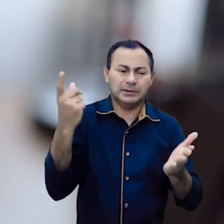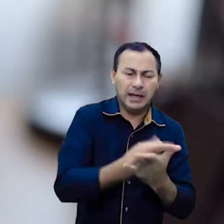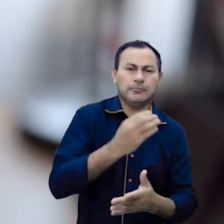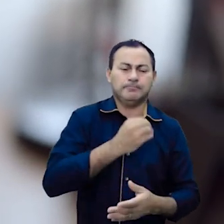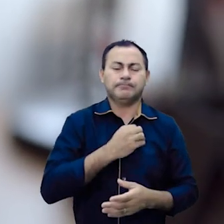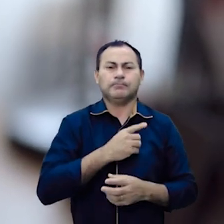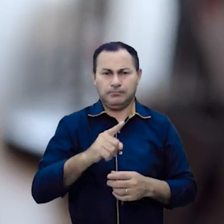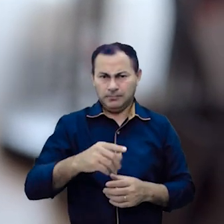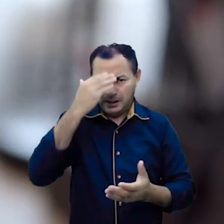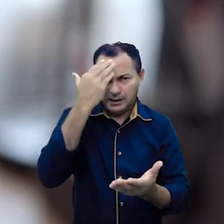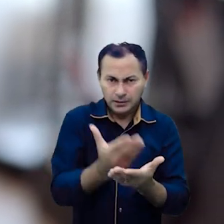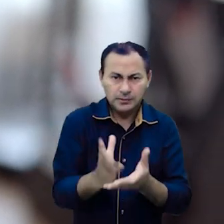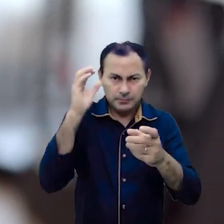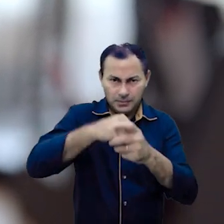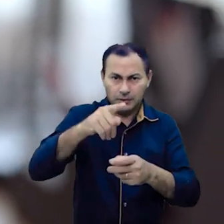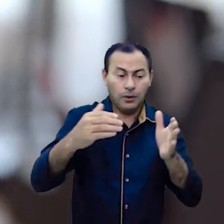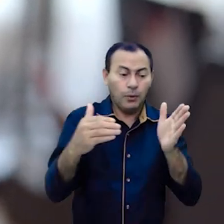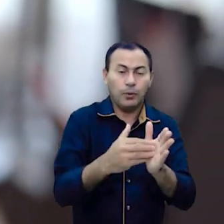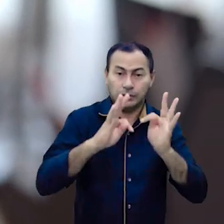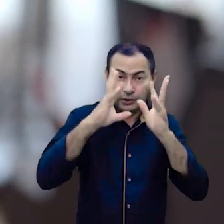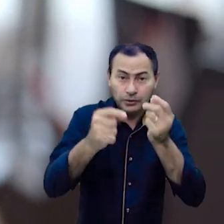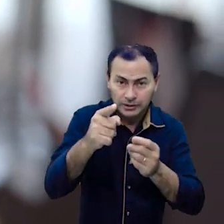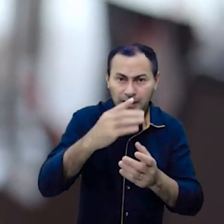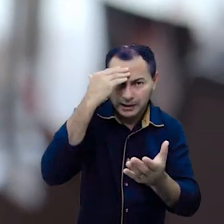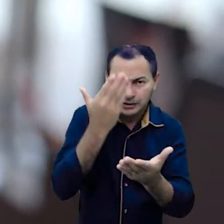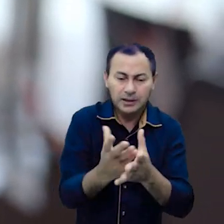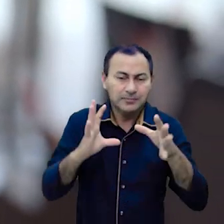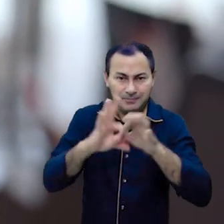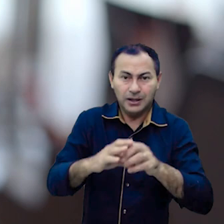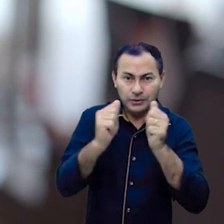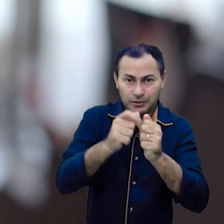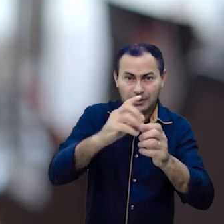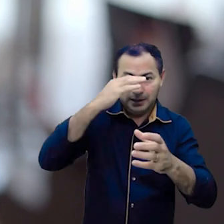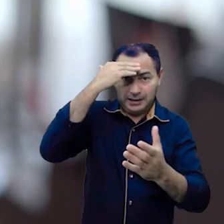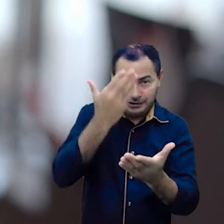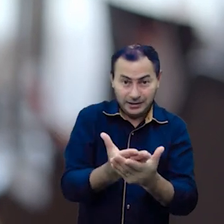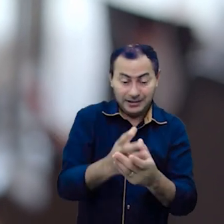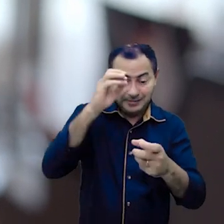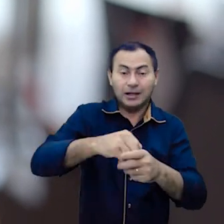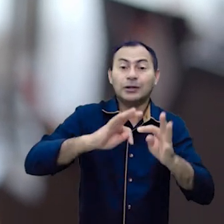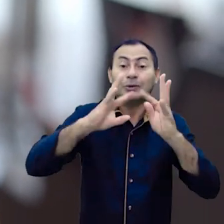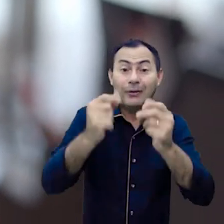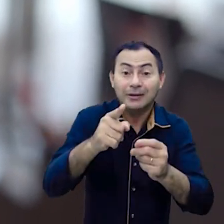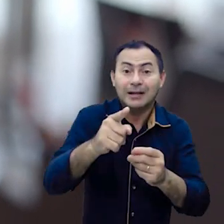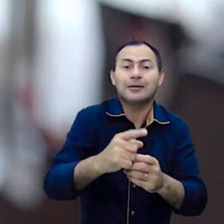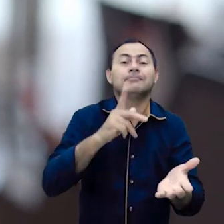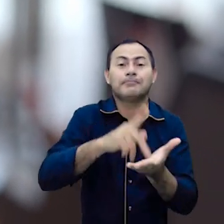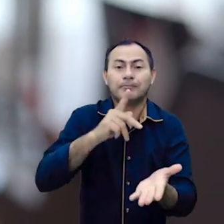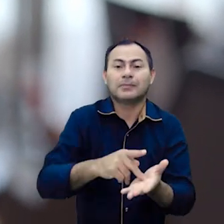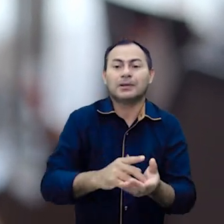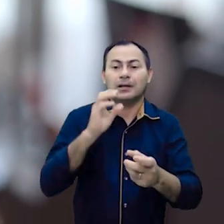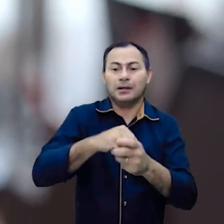nossas iniquidades Você acredita que está incluído neste último todos se você acredita que está incluído neste último todos